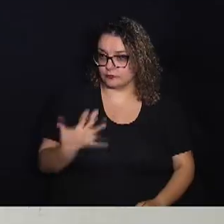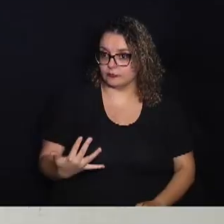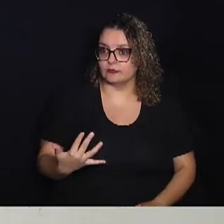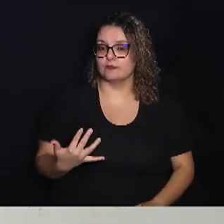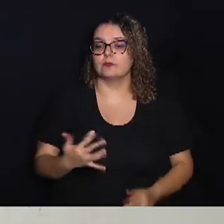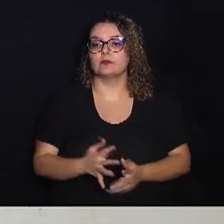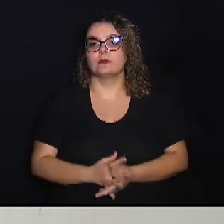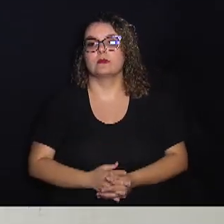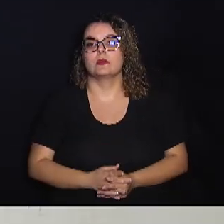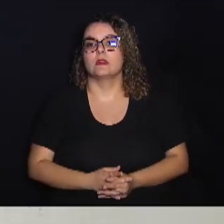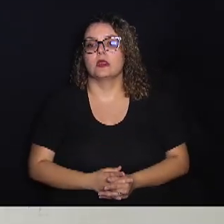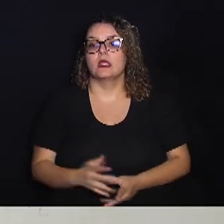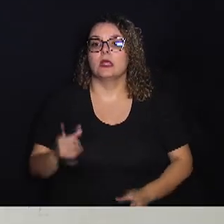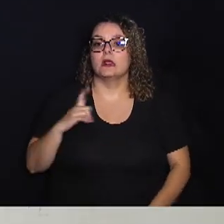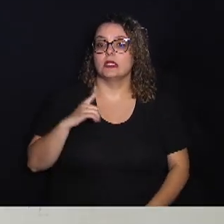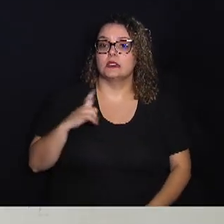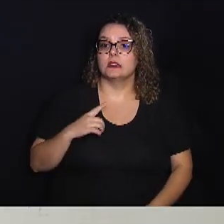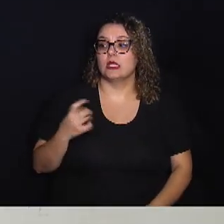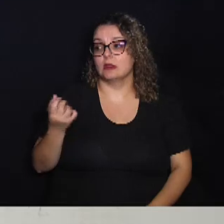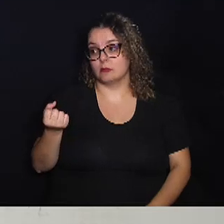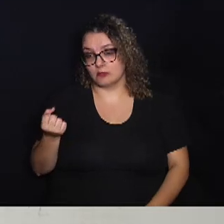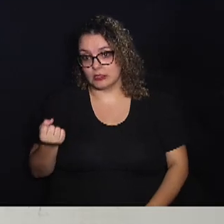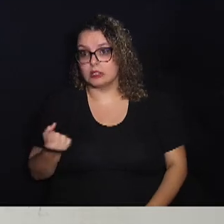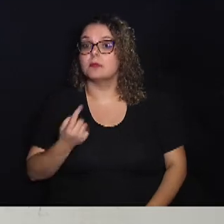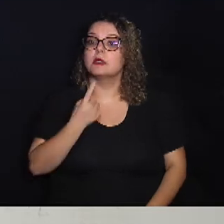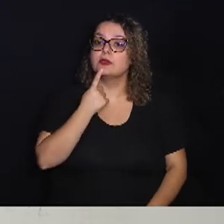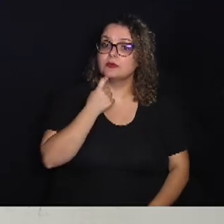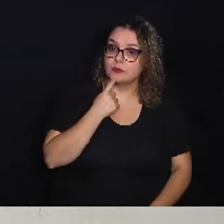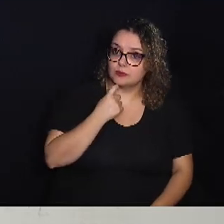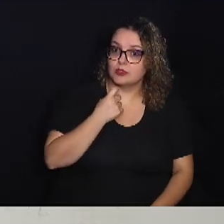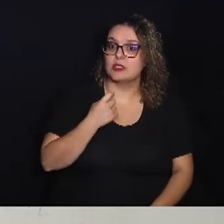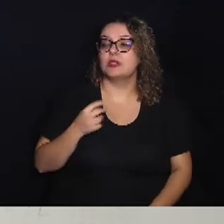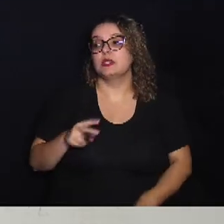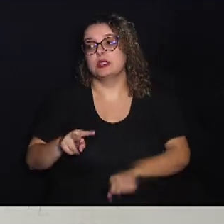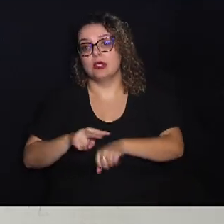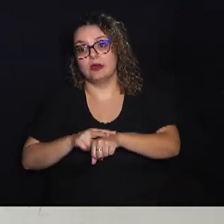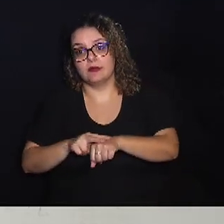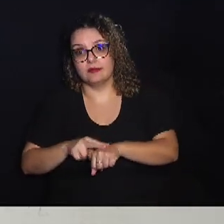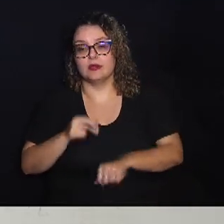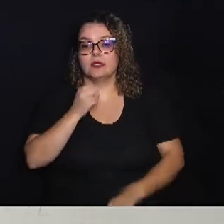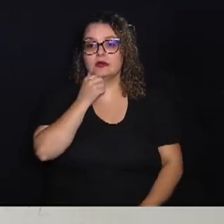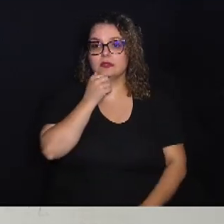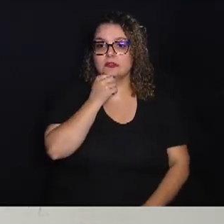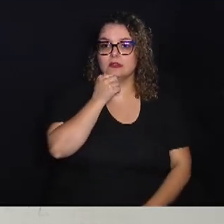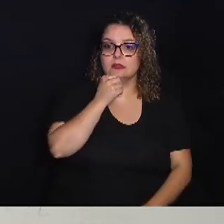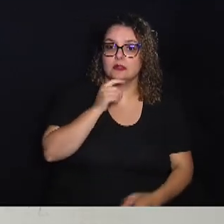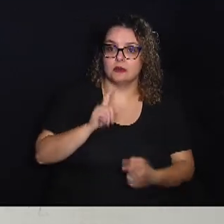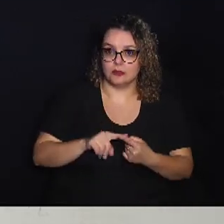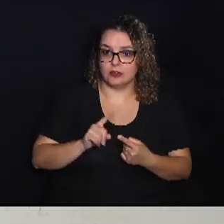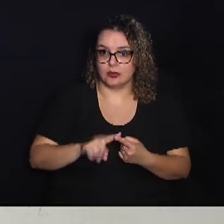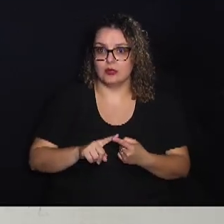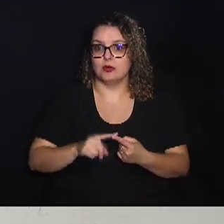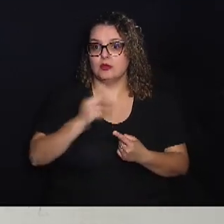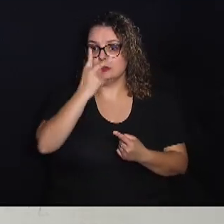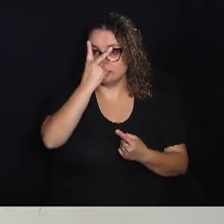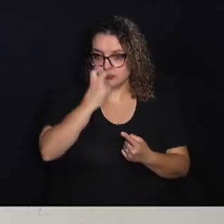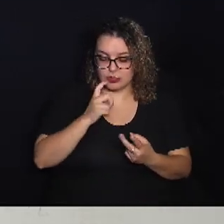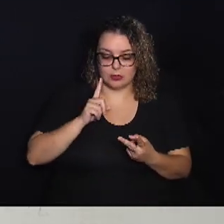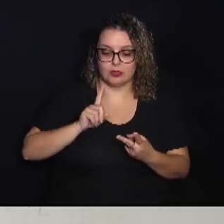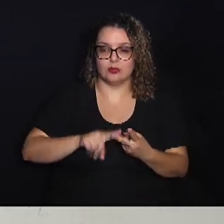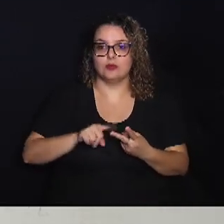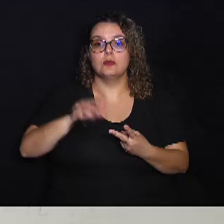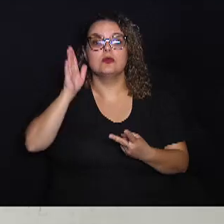né? Tem a branca, a vermelha e a verde, né? Uma é para cego total, outra é